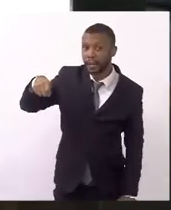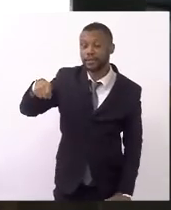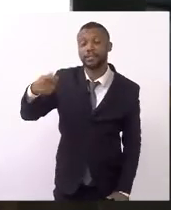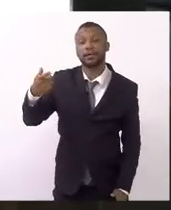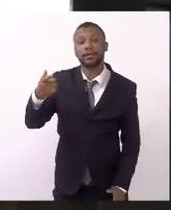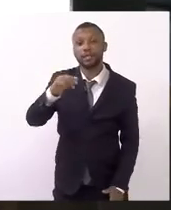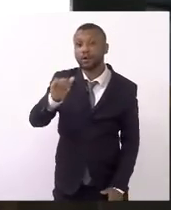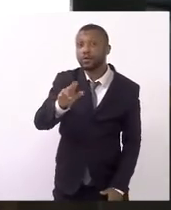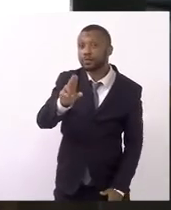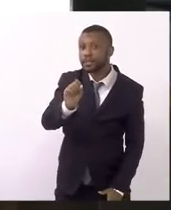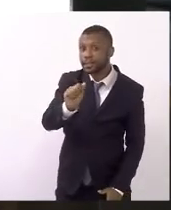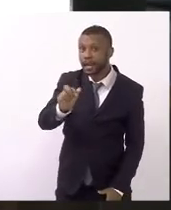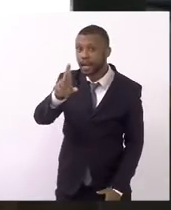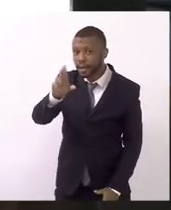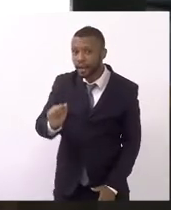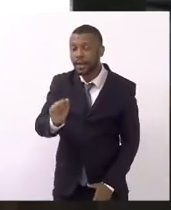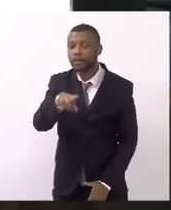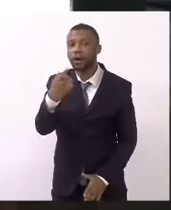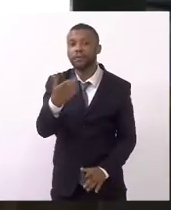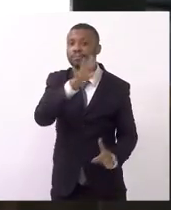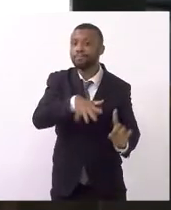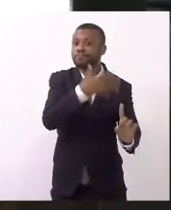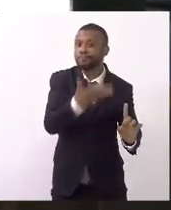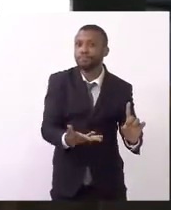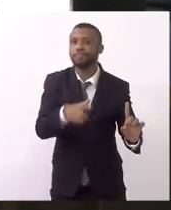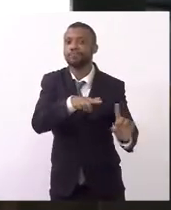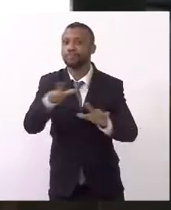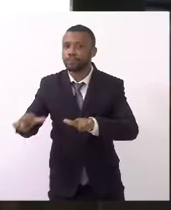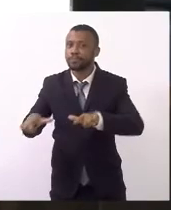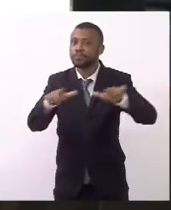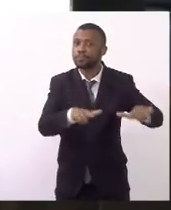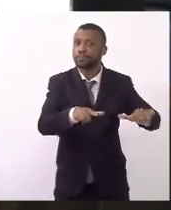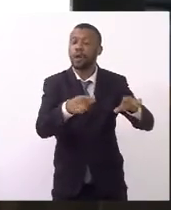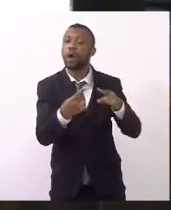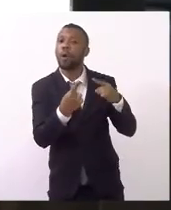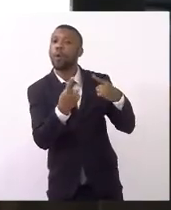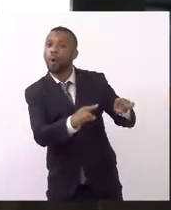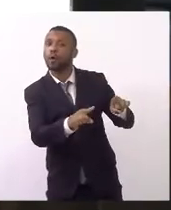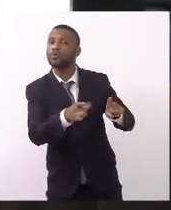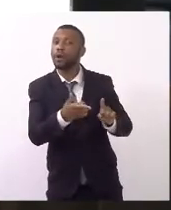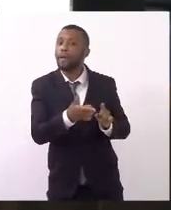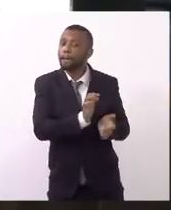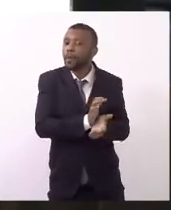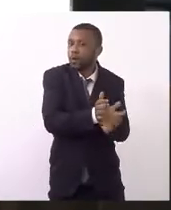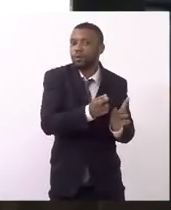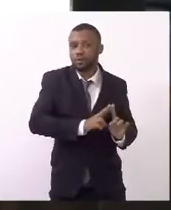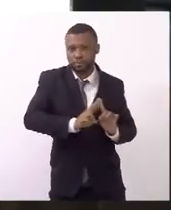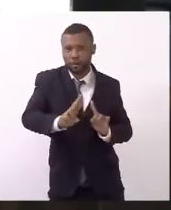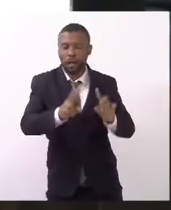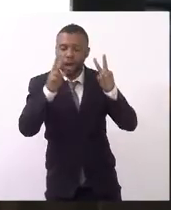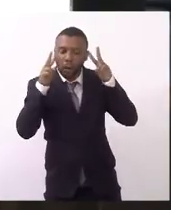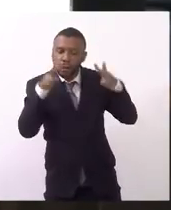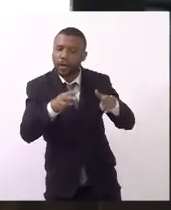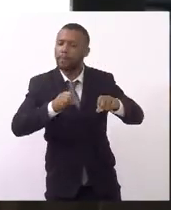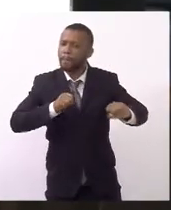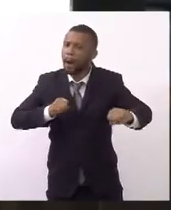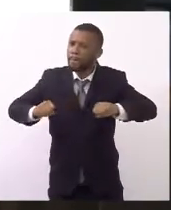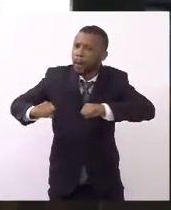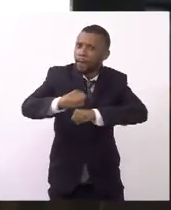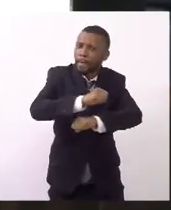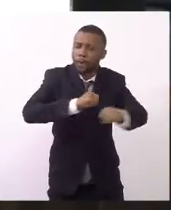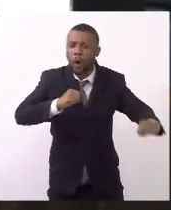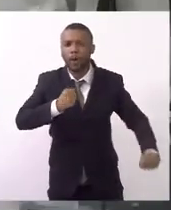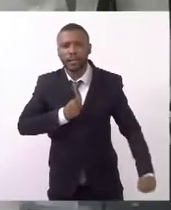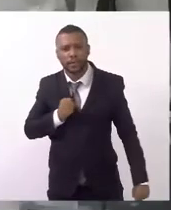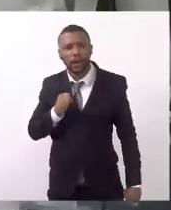homenagem a mãe da mãe Beata de arranjar contra o racismo e religioso reconhecendo todo o valor da luta deixe o